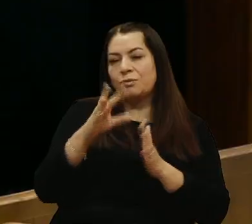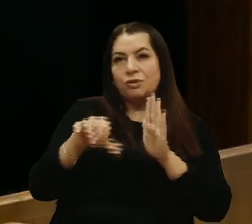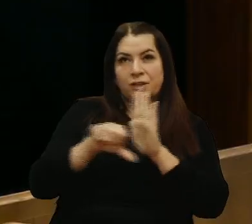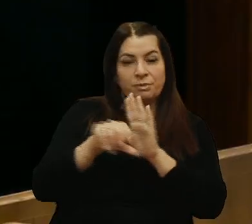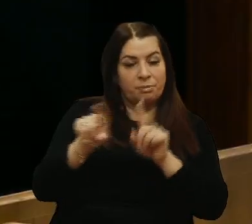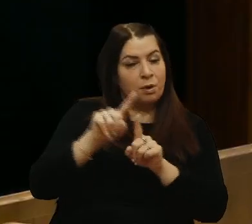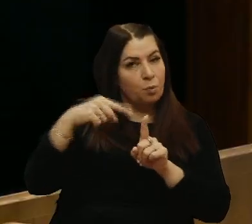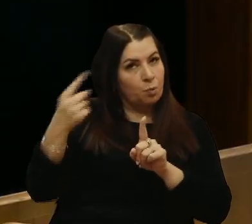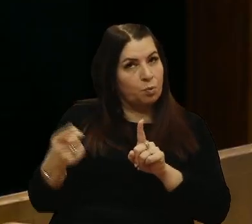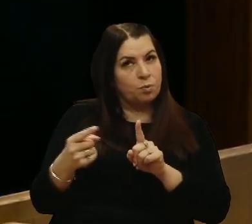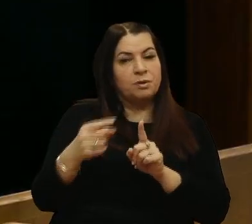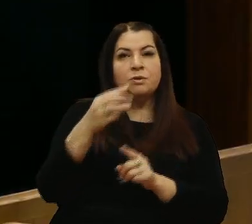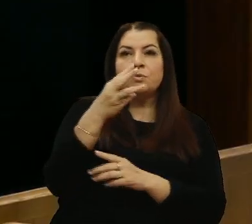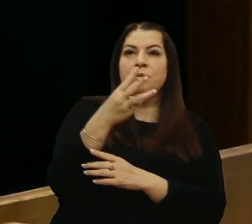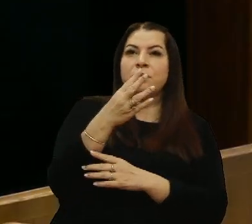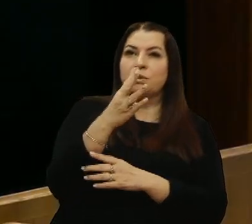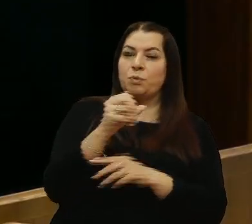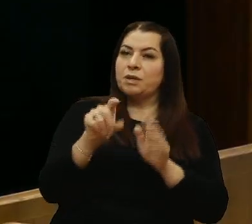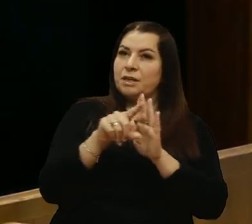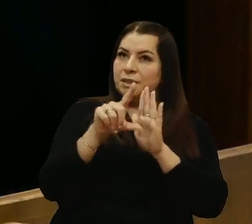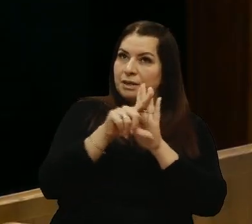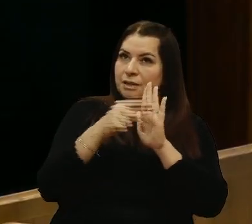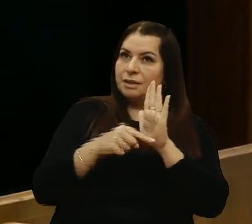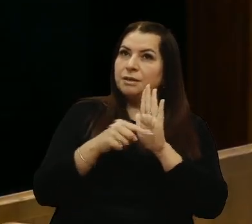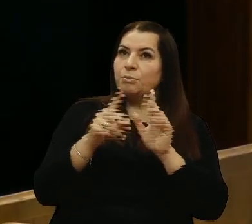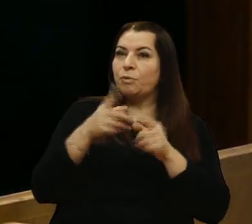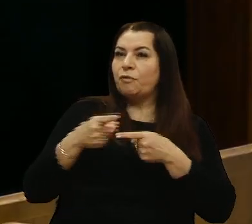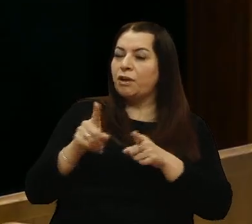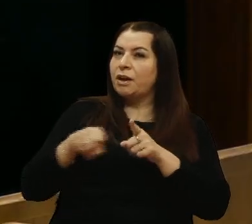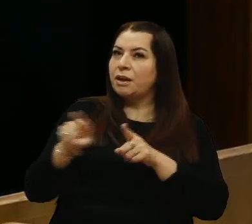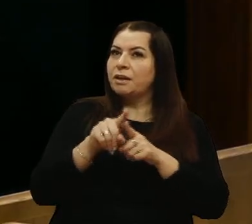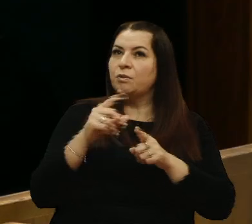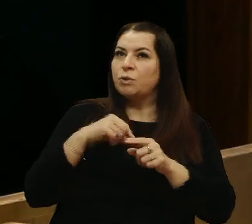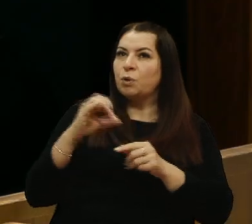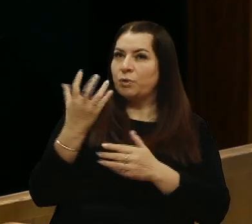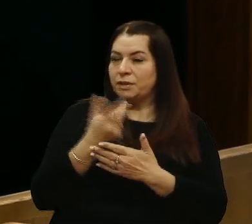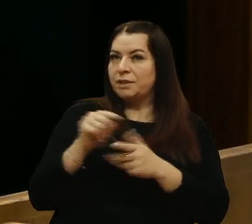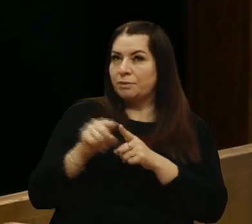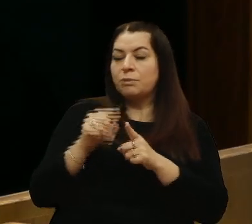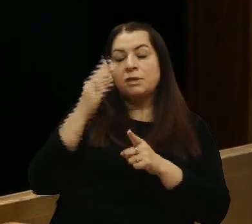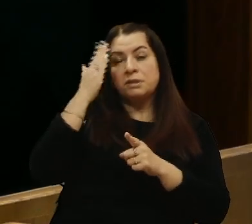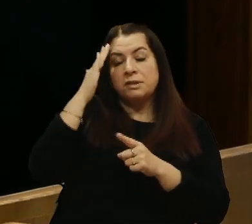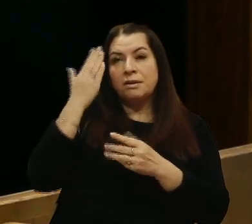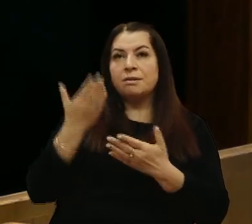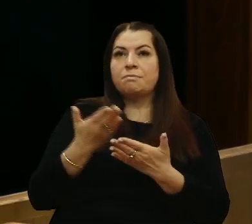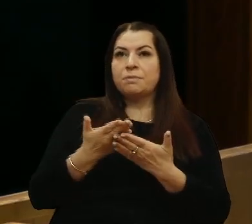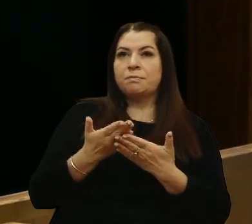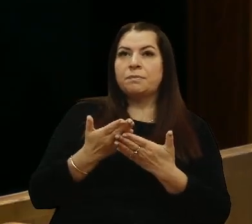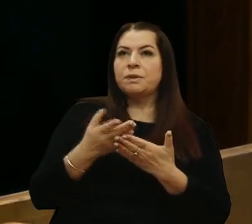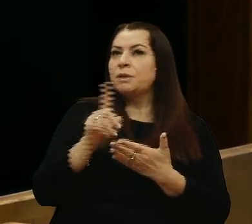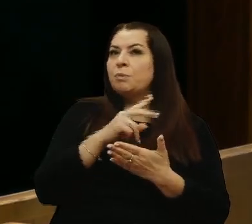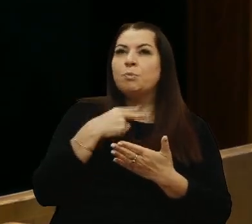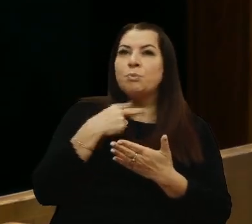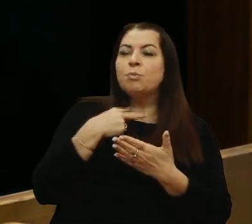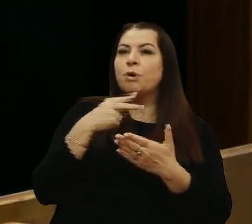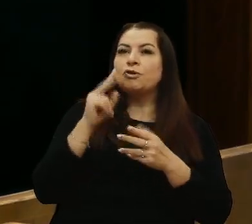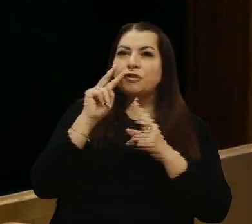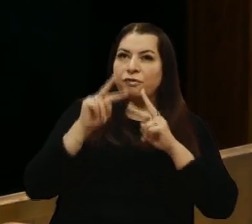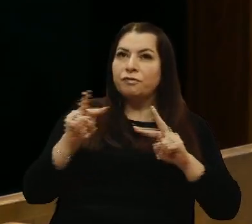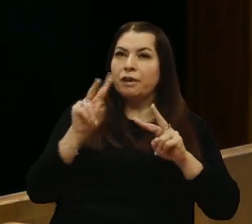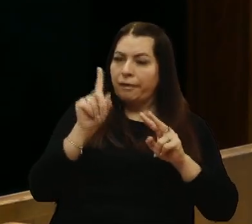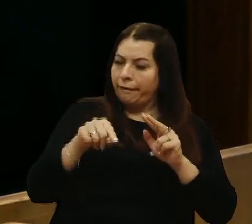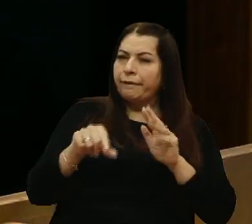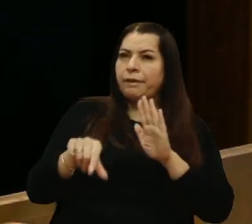artigo 340, determina provocar a ação de autoridade comunicando-lhe ocorrência que sabe-se e não pode ser verificada é